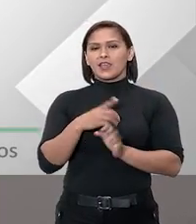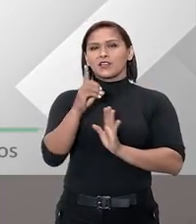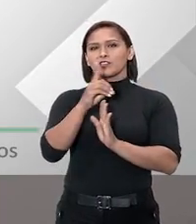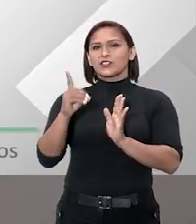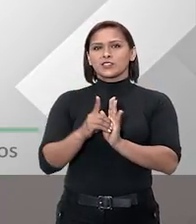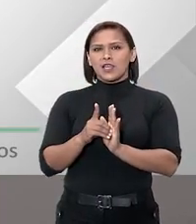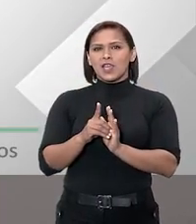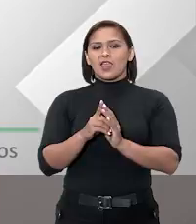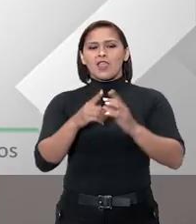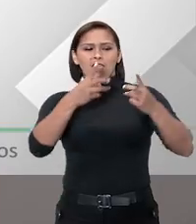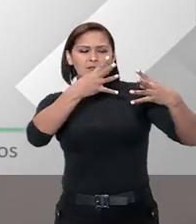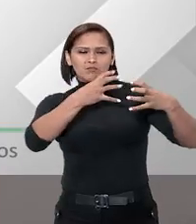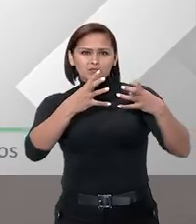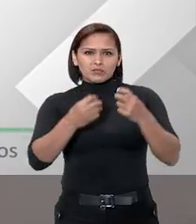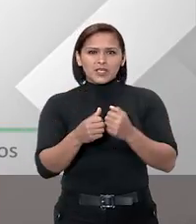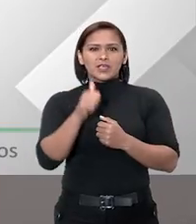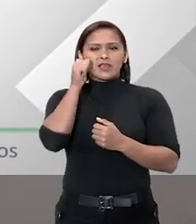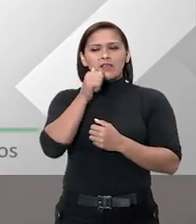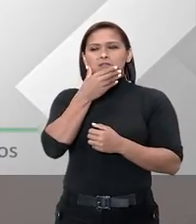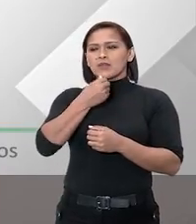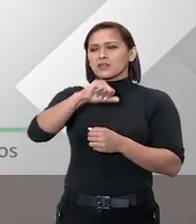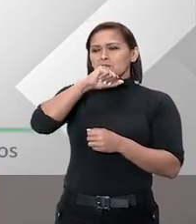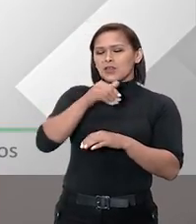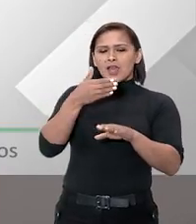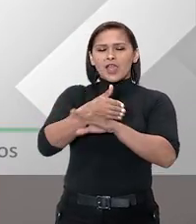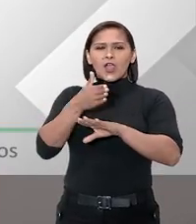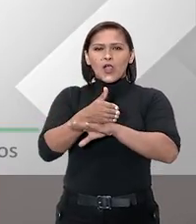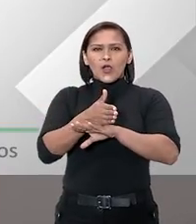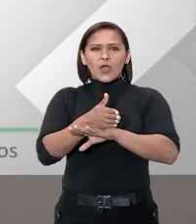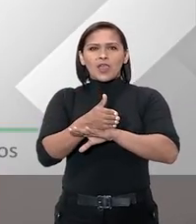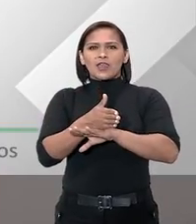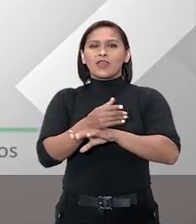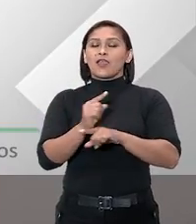ditado, em briga de marido e mulher não se mete colher,